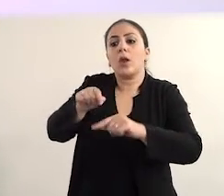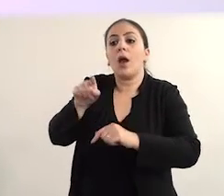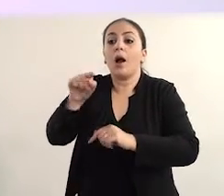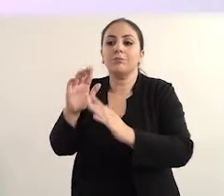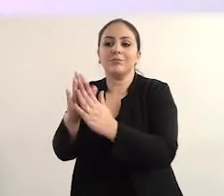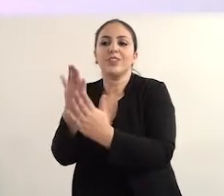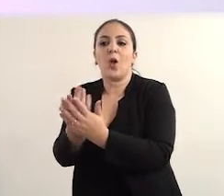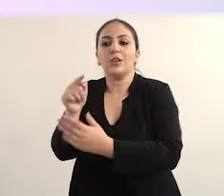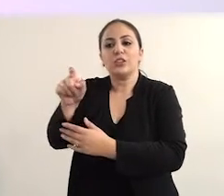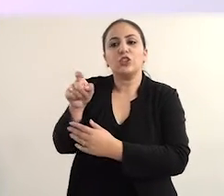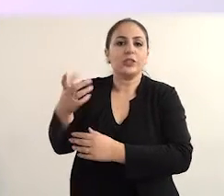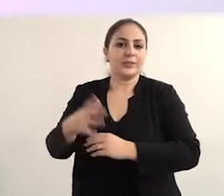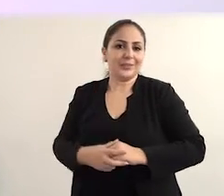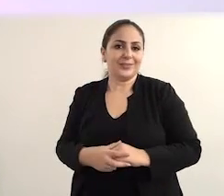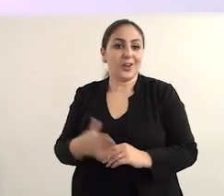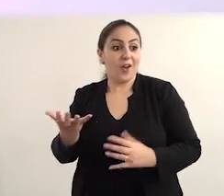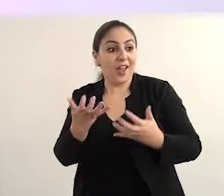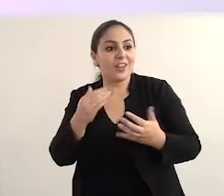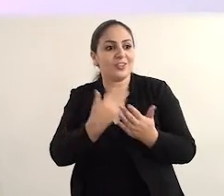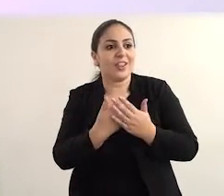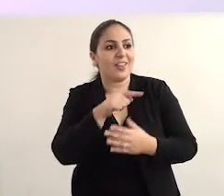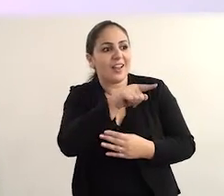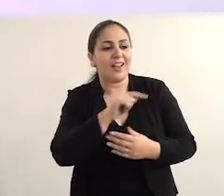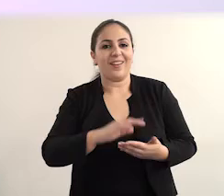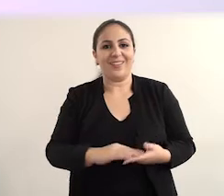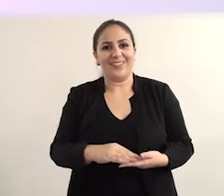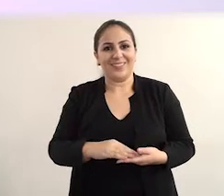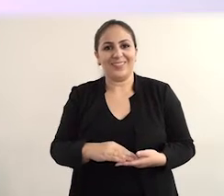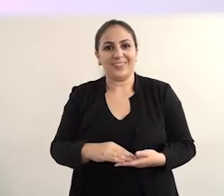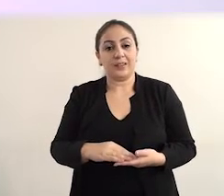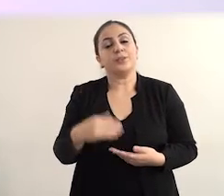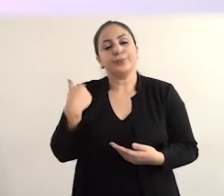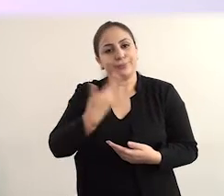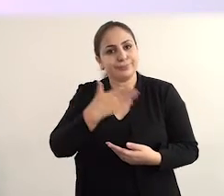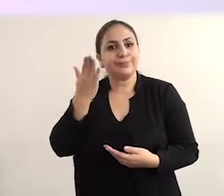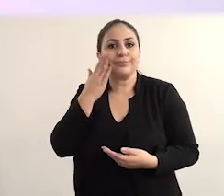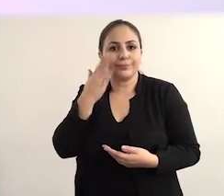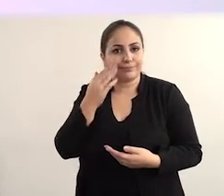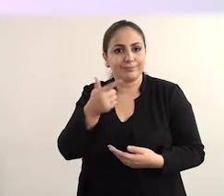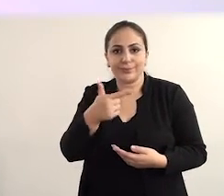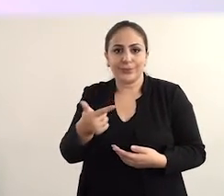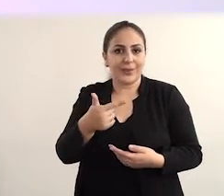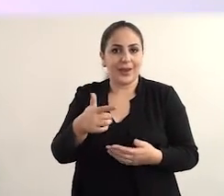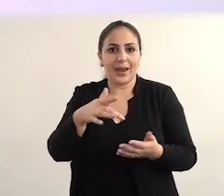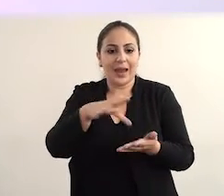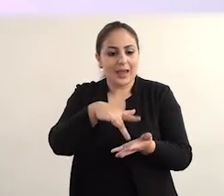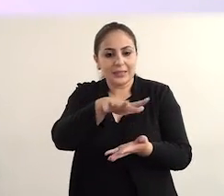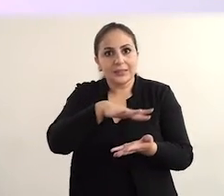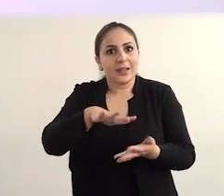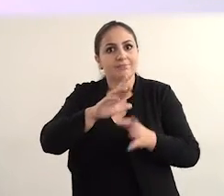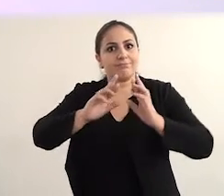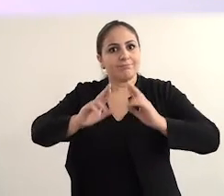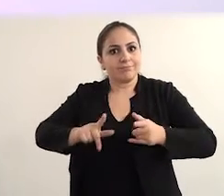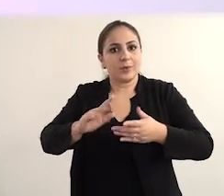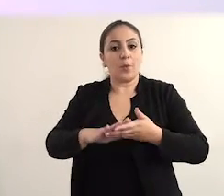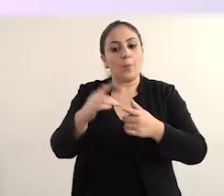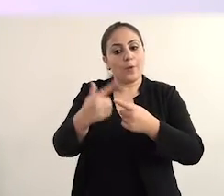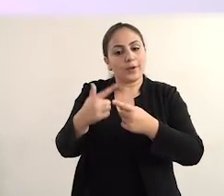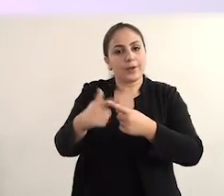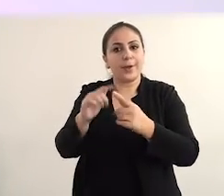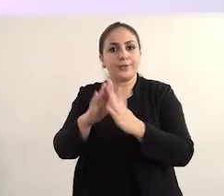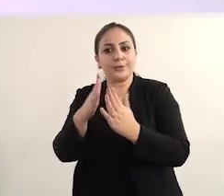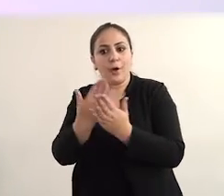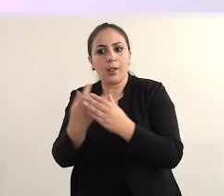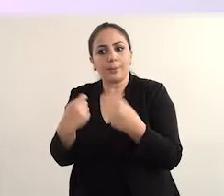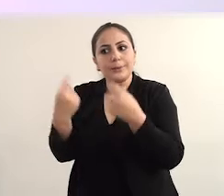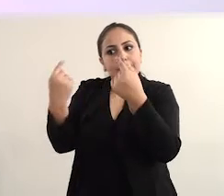estudar na escola X, né? Mas a gente sabe também que não é por aí o caminho, porque a escola ela vai ter